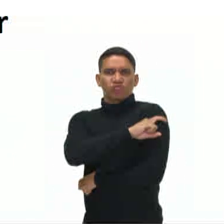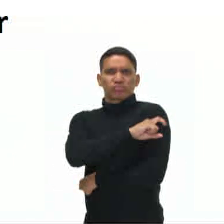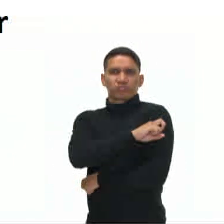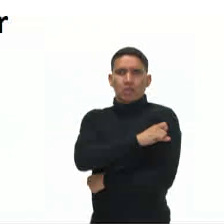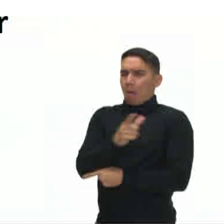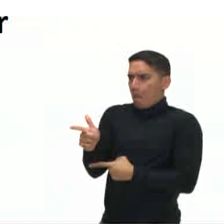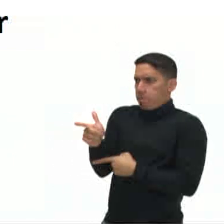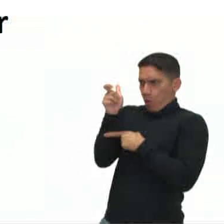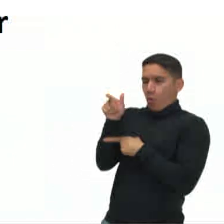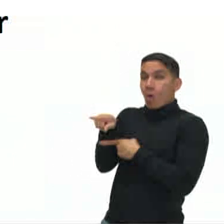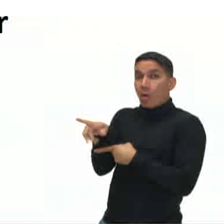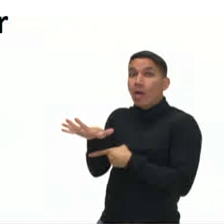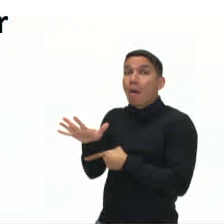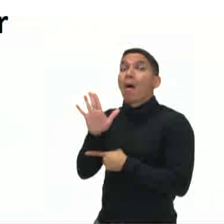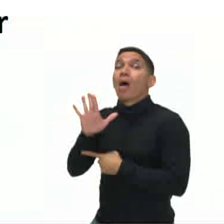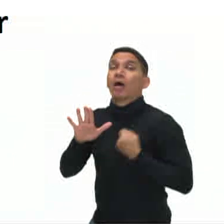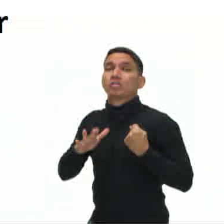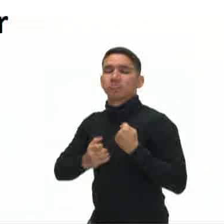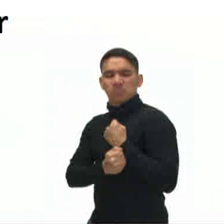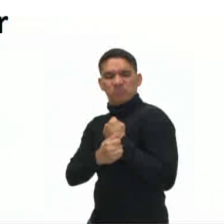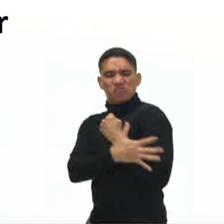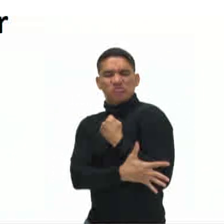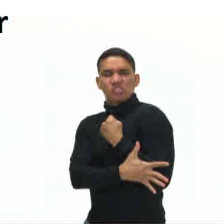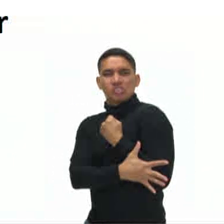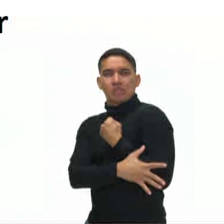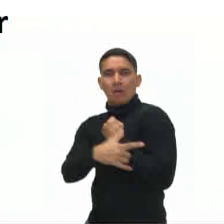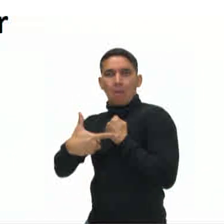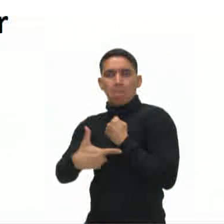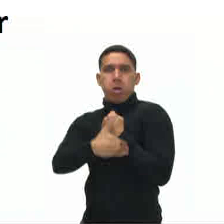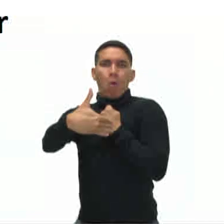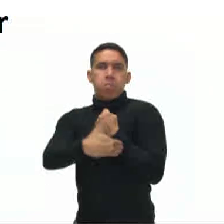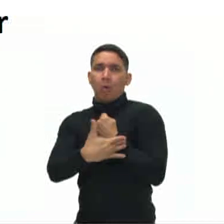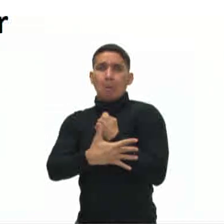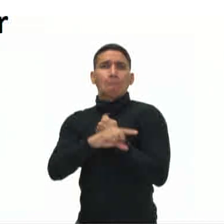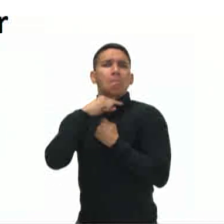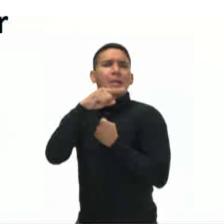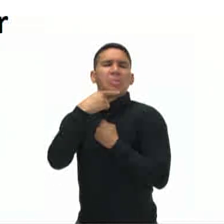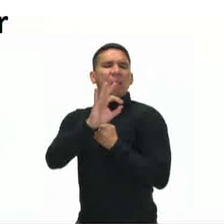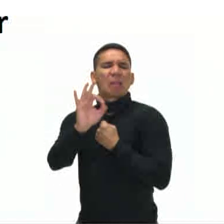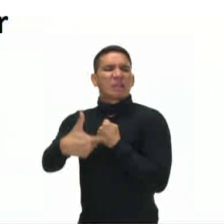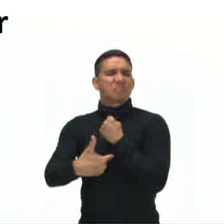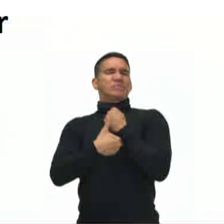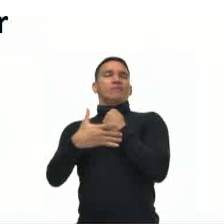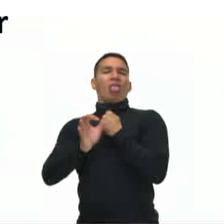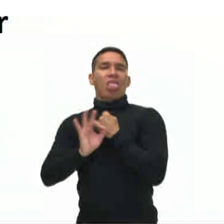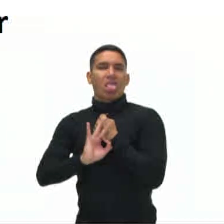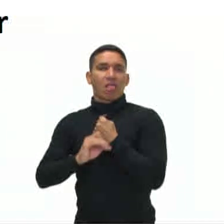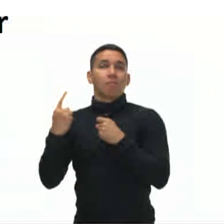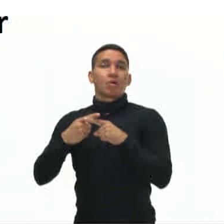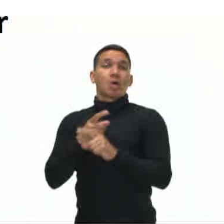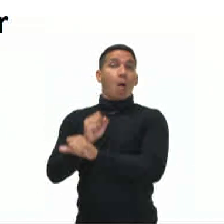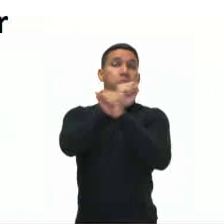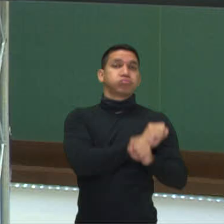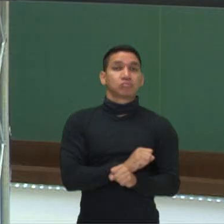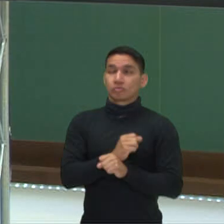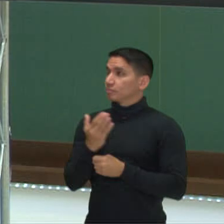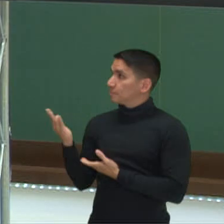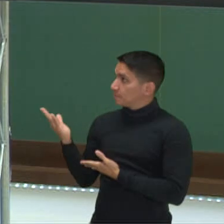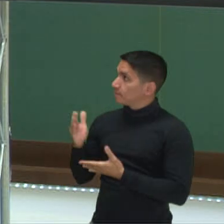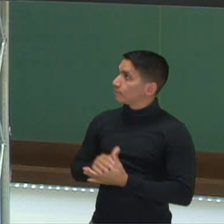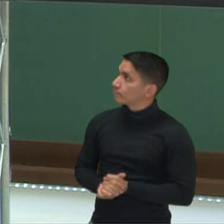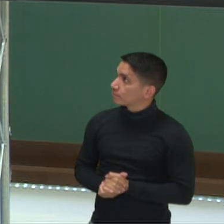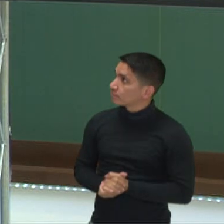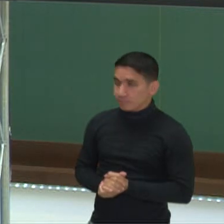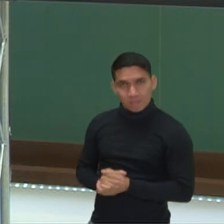atirando no Capitão América, mas o seu escudo indestrutível impedindo que ele fosse atingido por esse tiro. Então